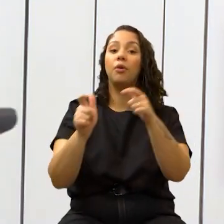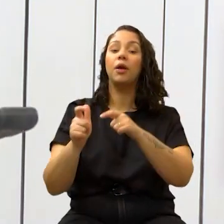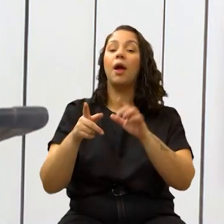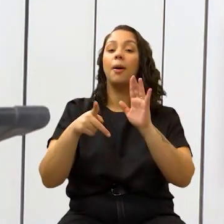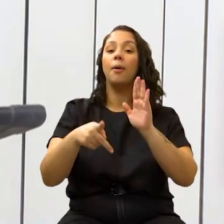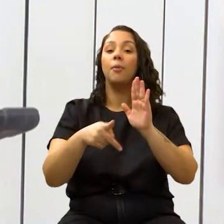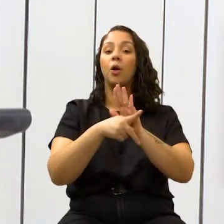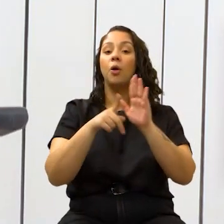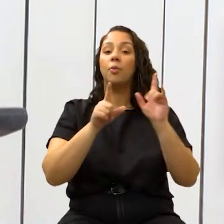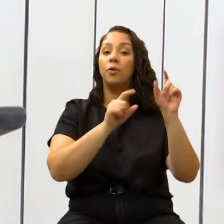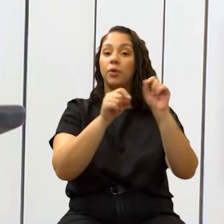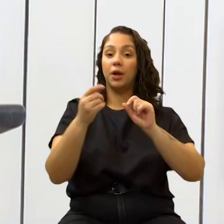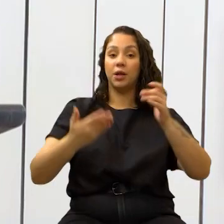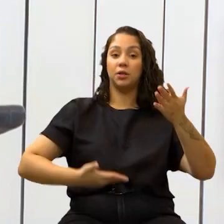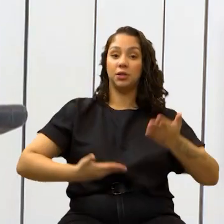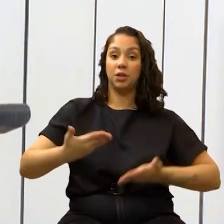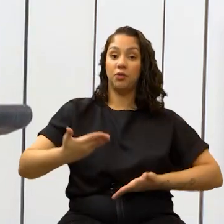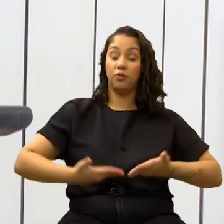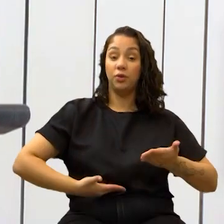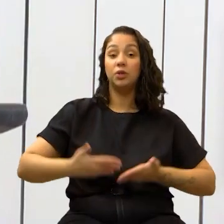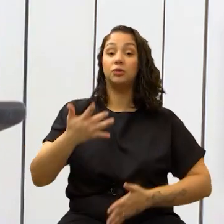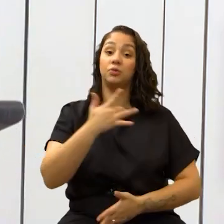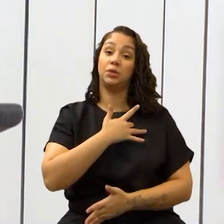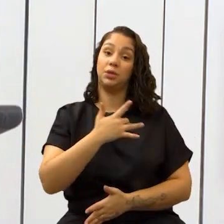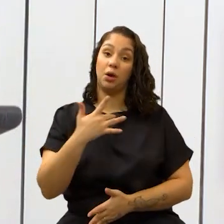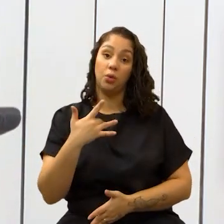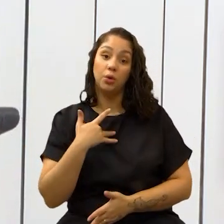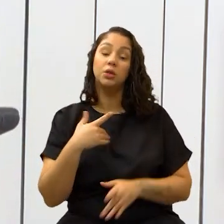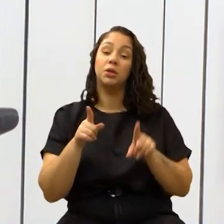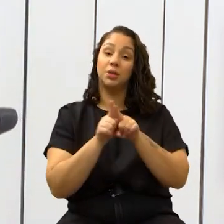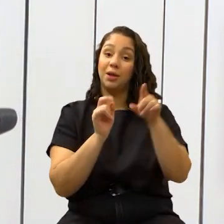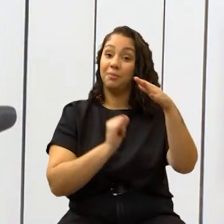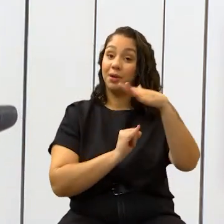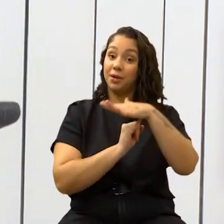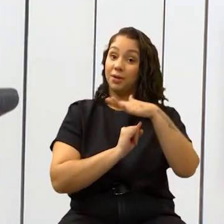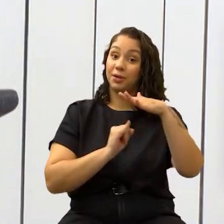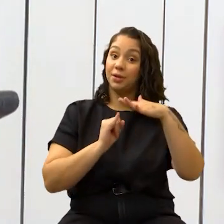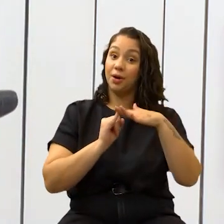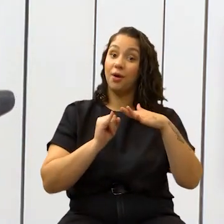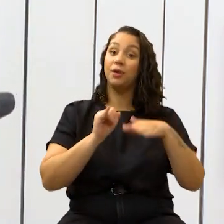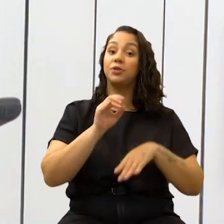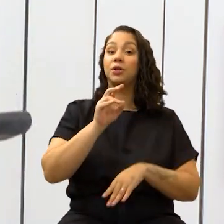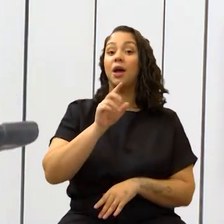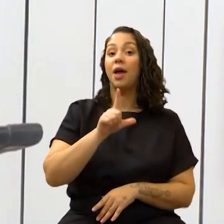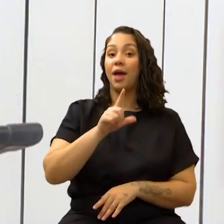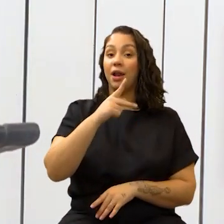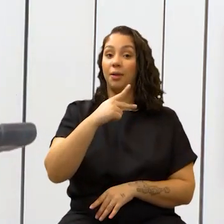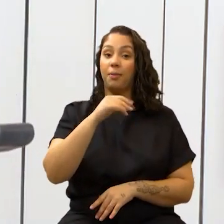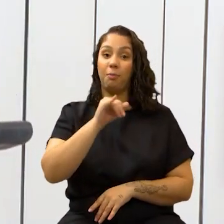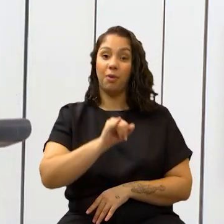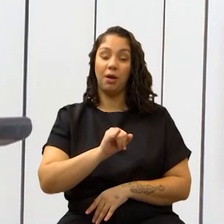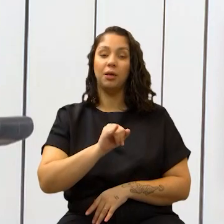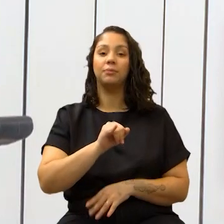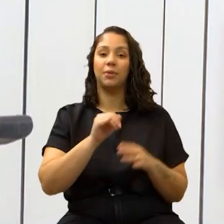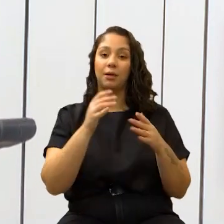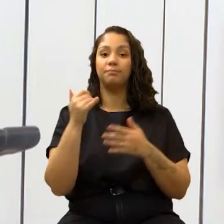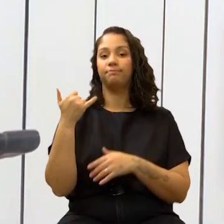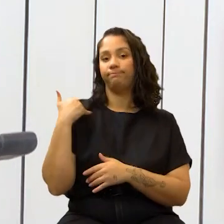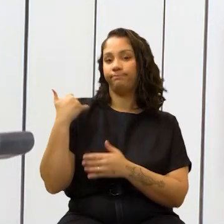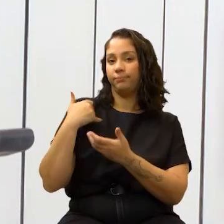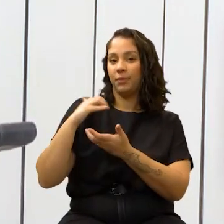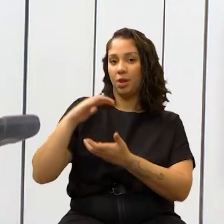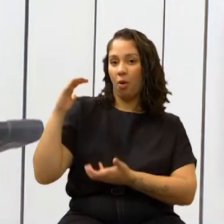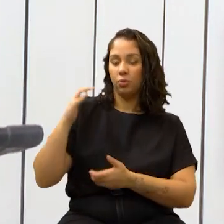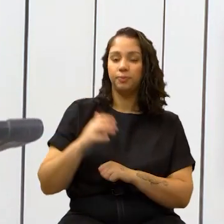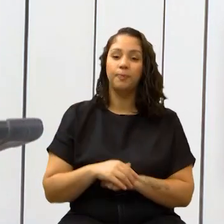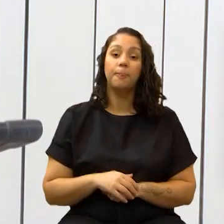facial em locais destinados à prestação de serviços de saúde e instituições de longa permanência de